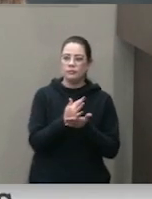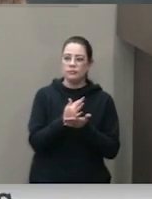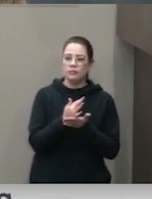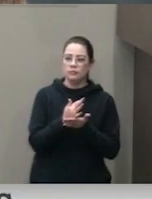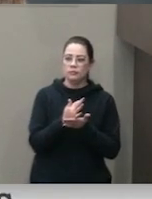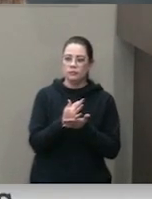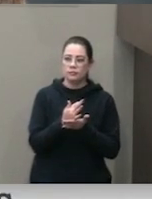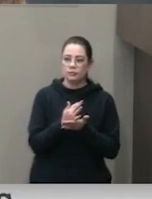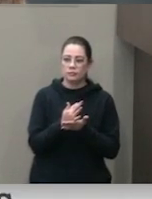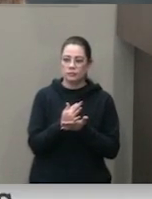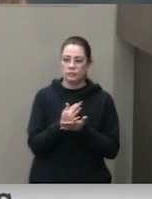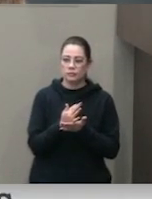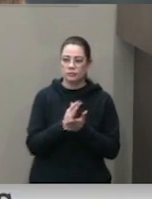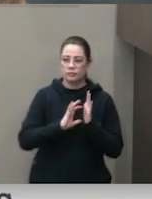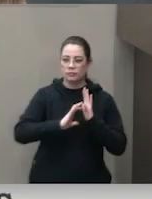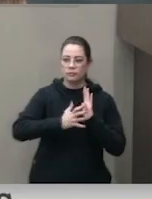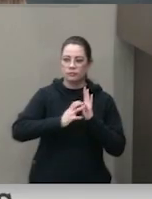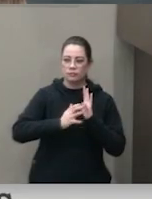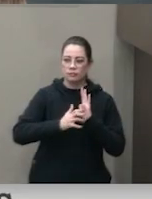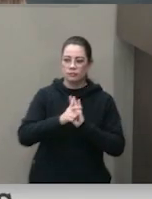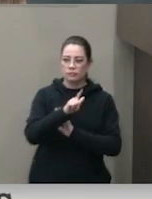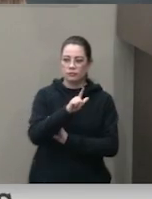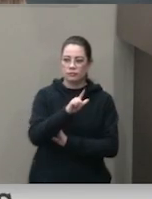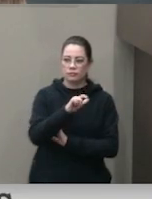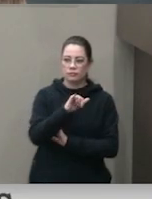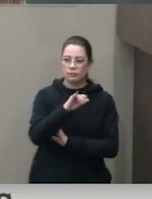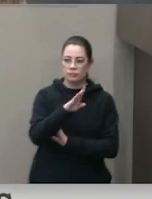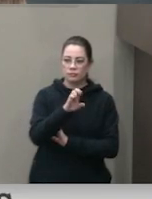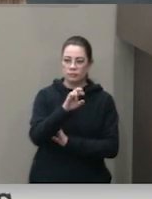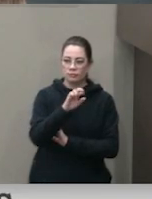Ausente. Partido Liberal.